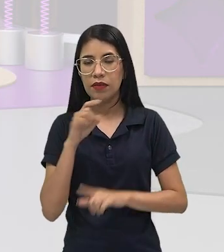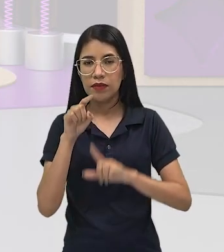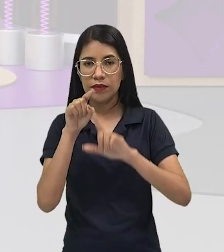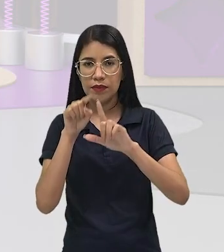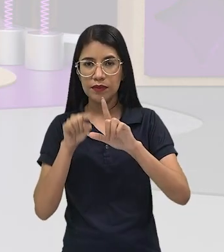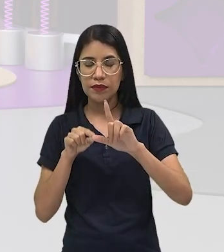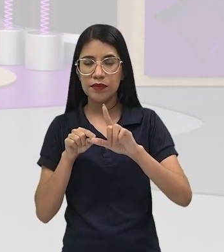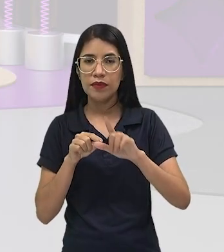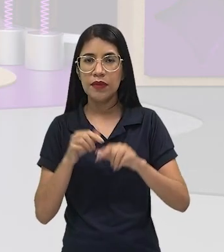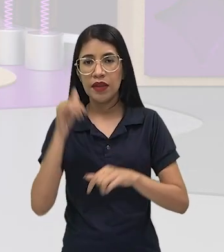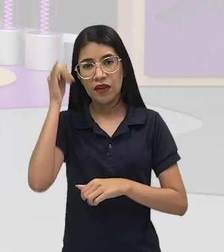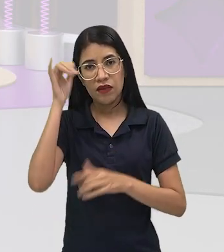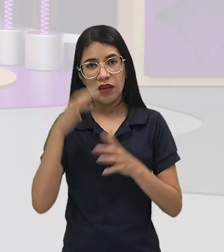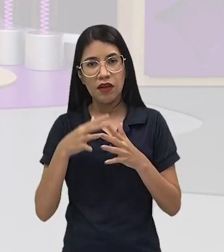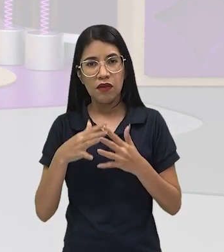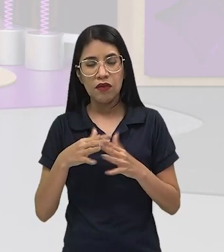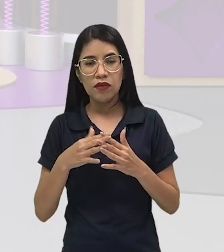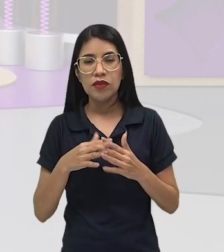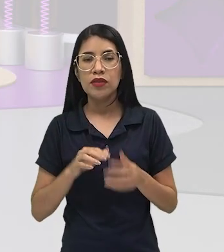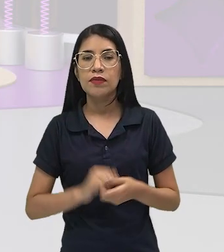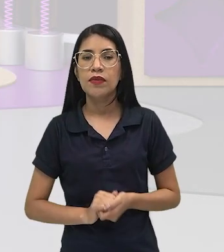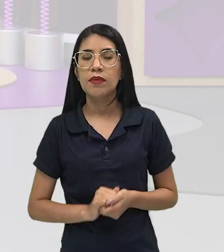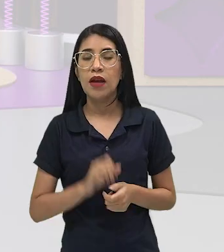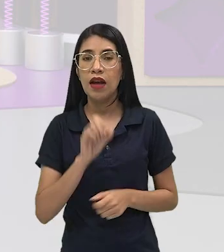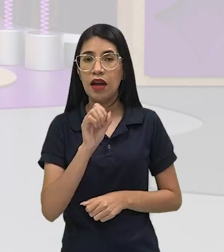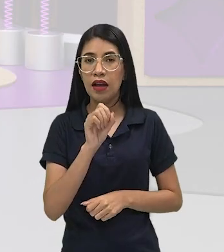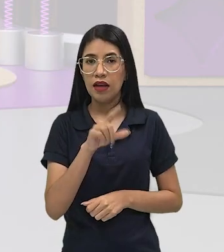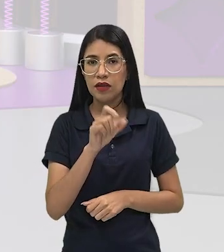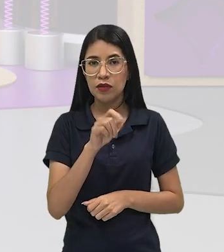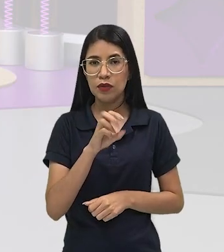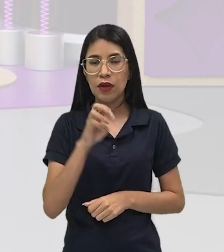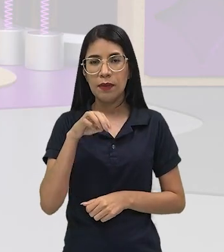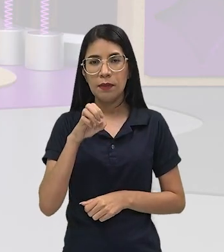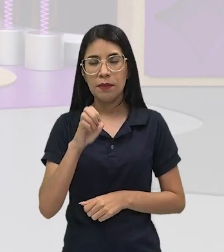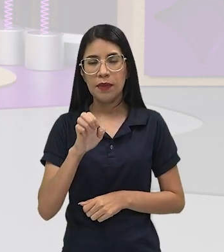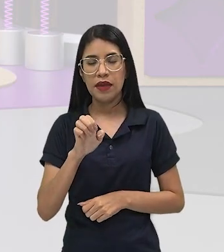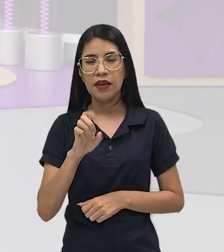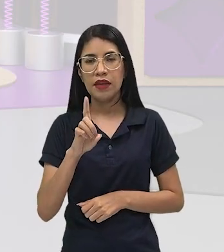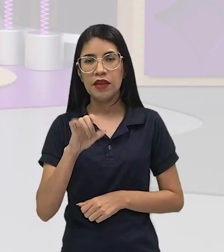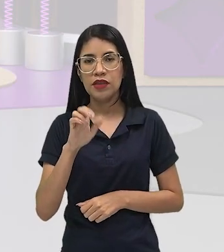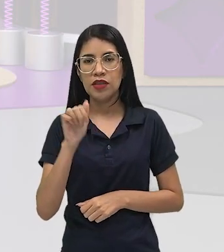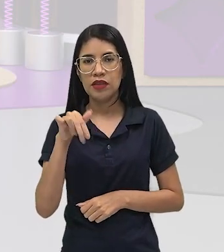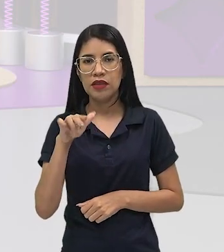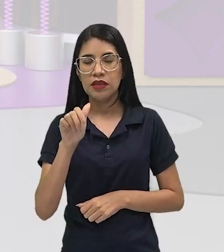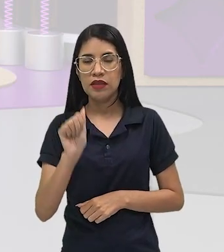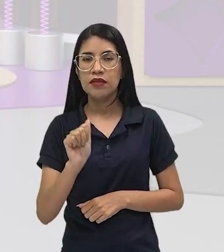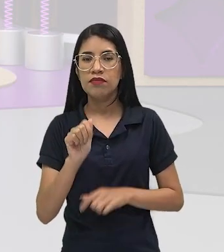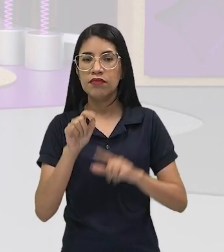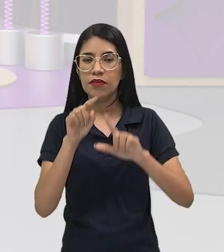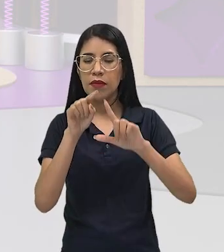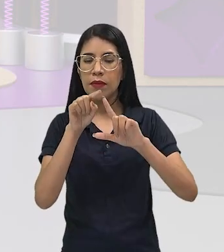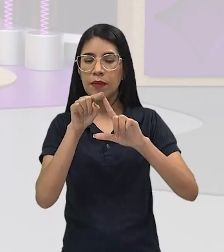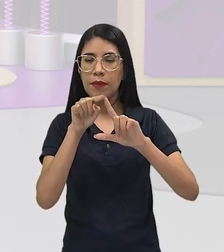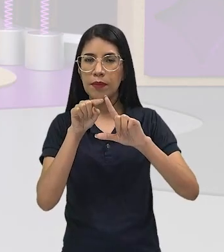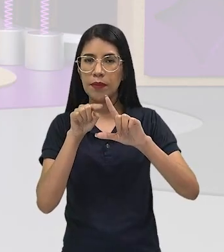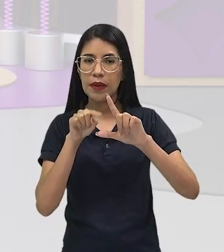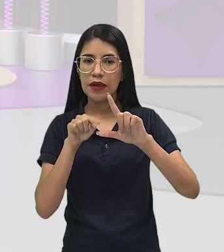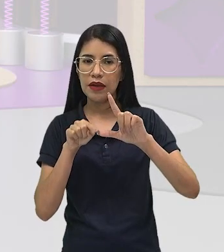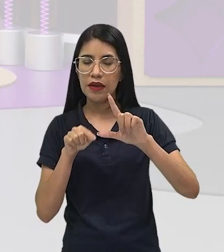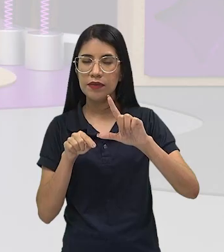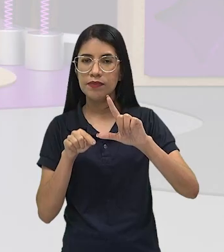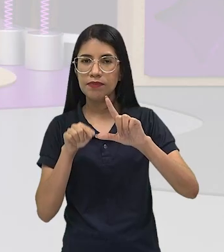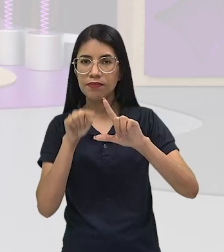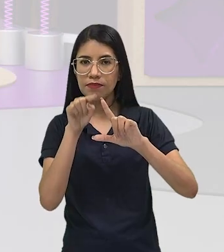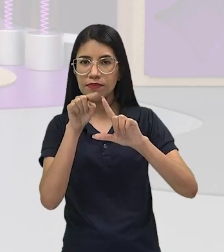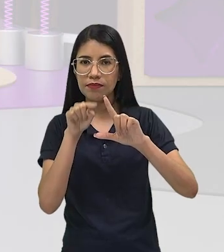ok? Então não confundam, a mediana é essa linha azul, ela vai sair daquele vértice de cima e vai até